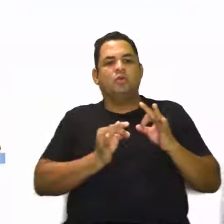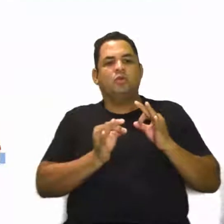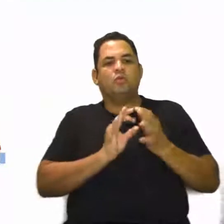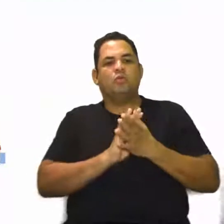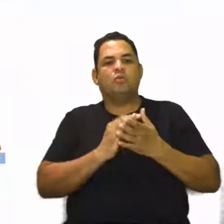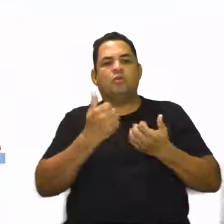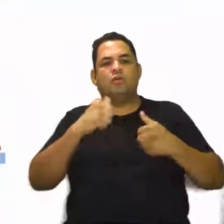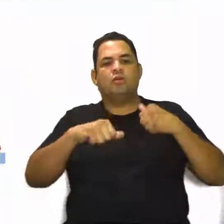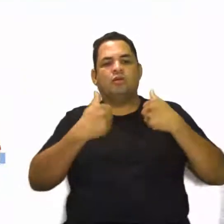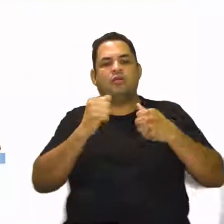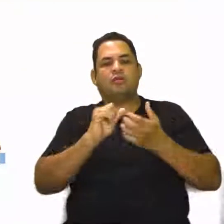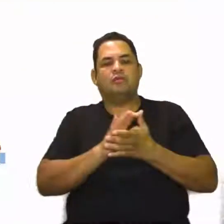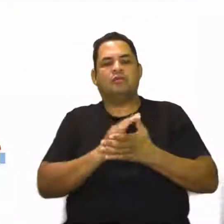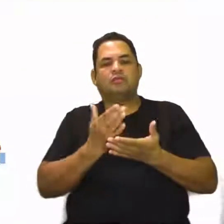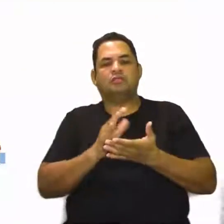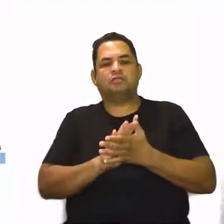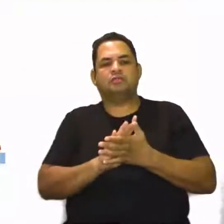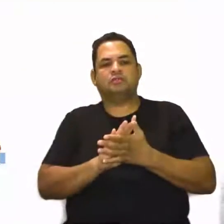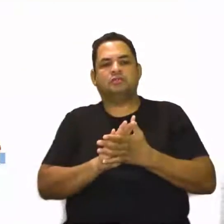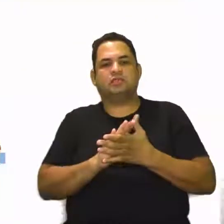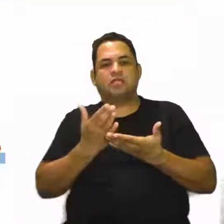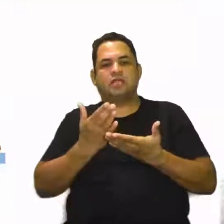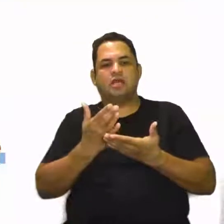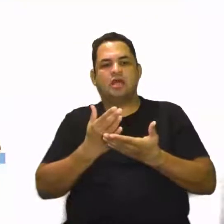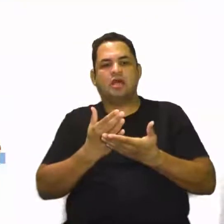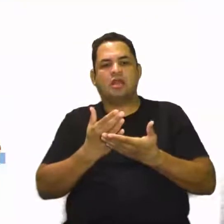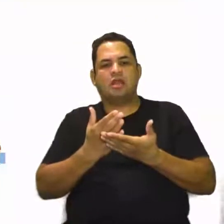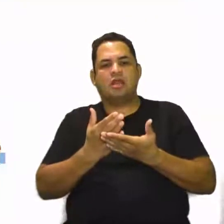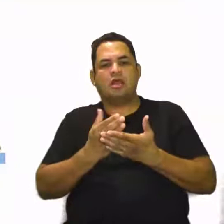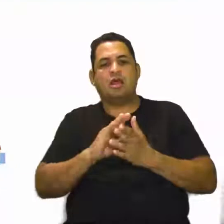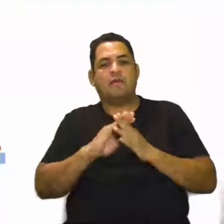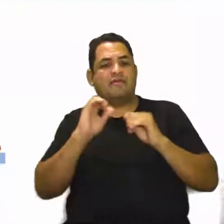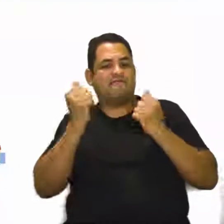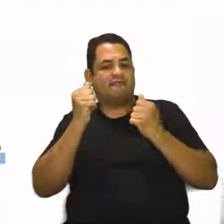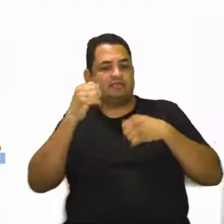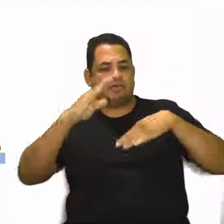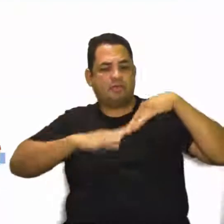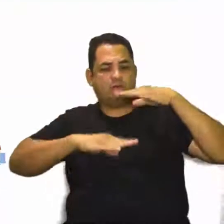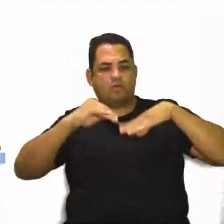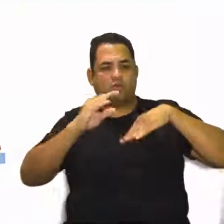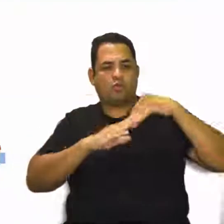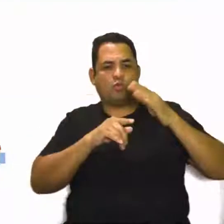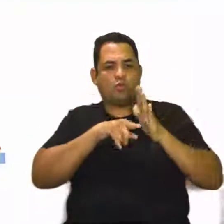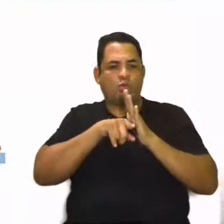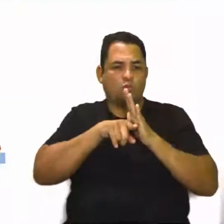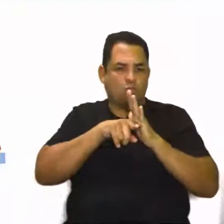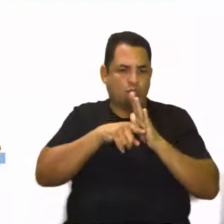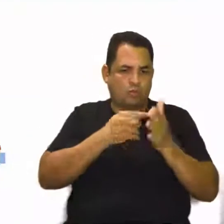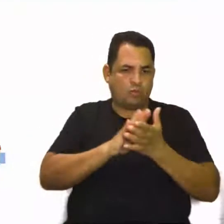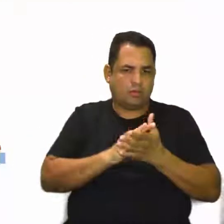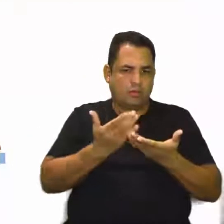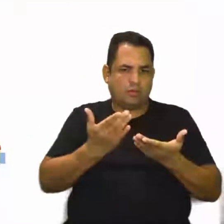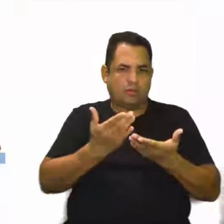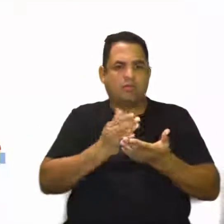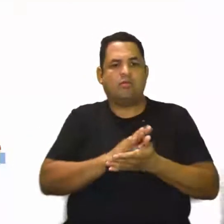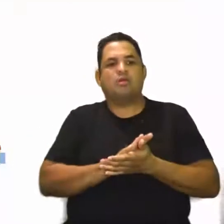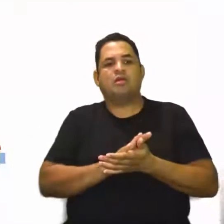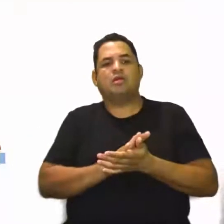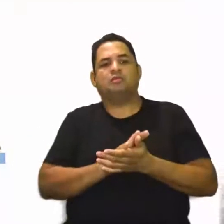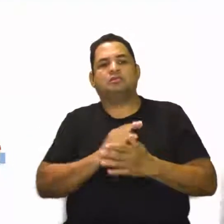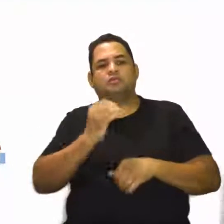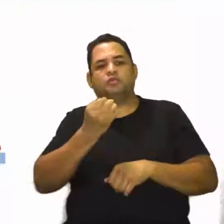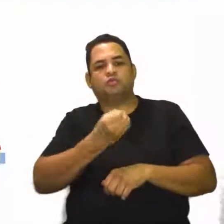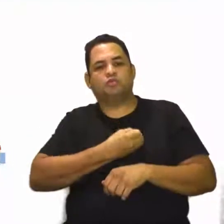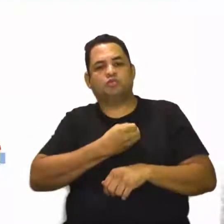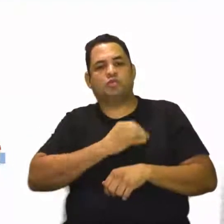avaliação da aptidão física profissional, seja através de exames médicos e avaliação clínica, seja através do índice da capacidade